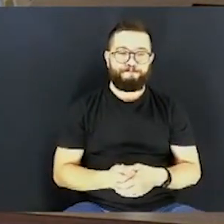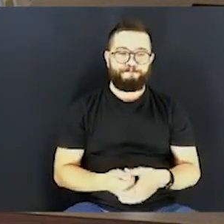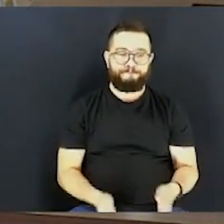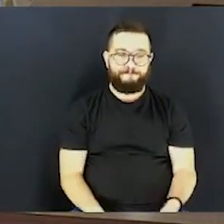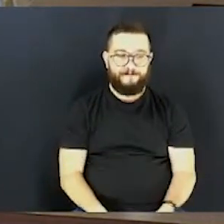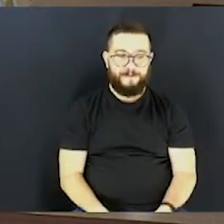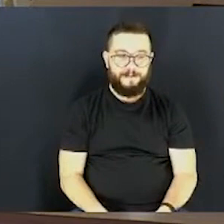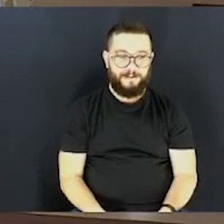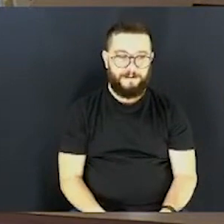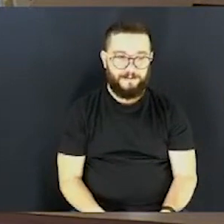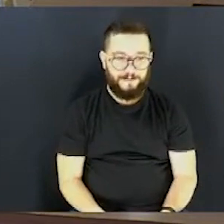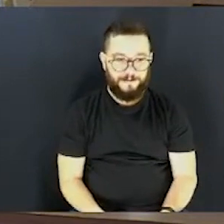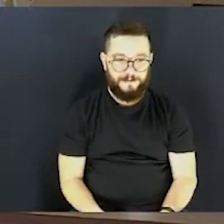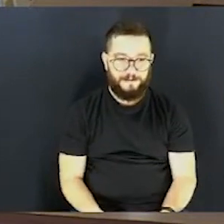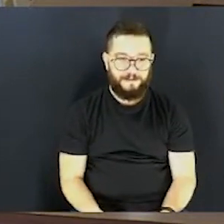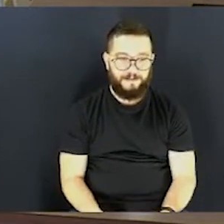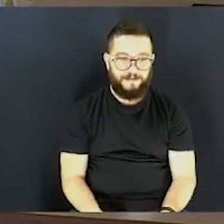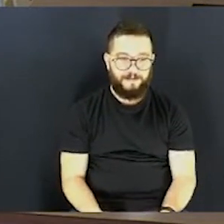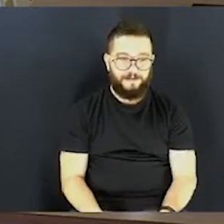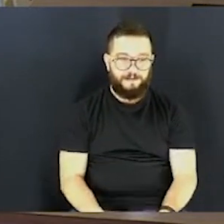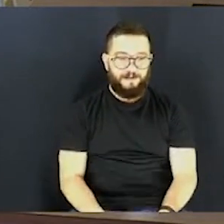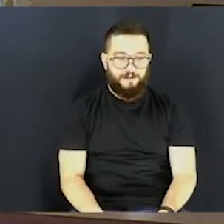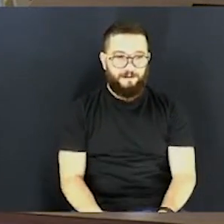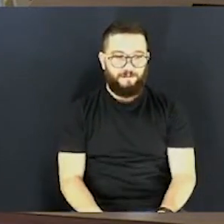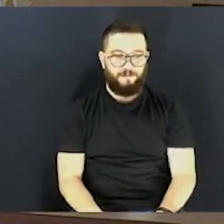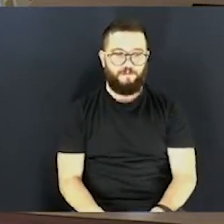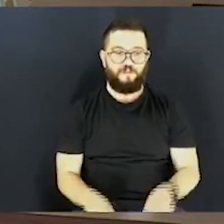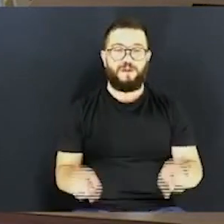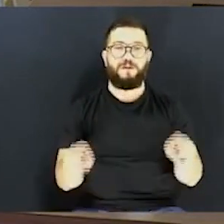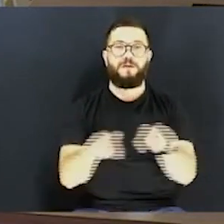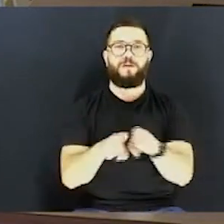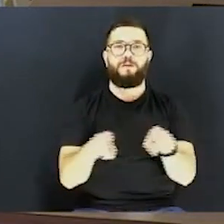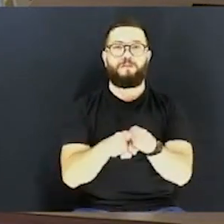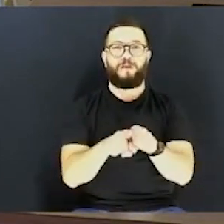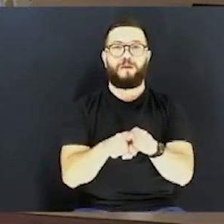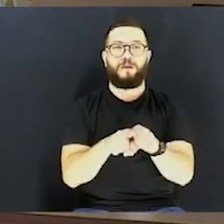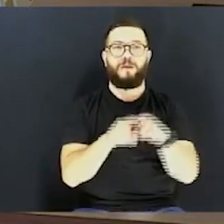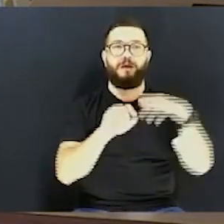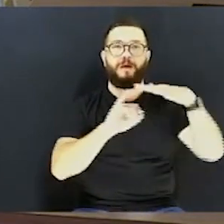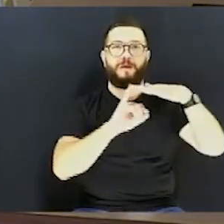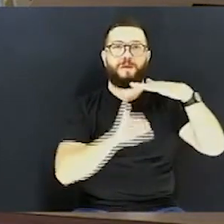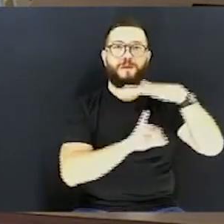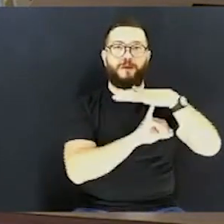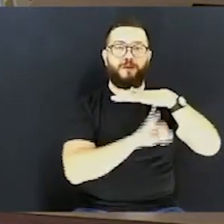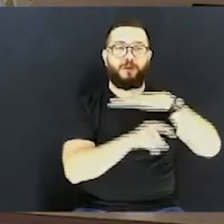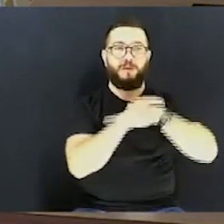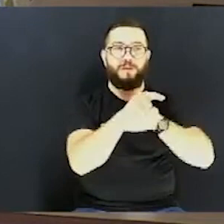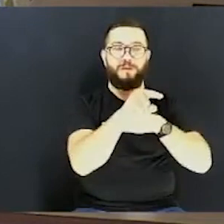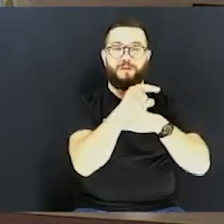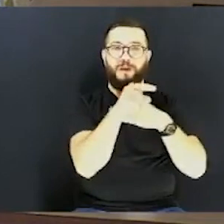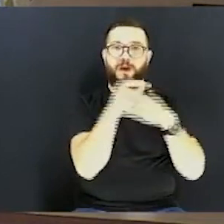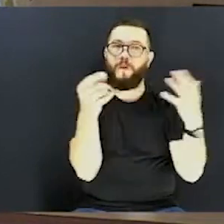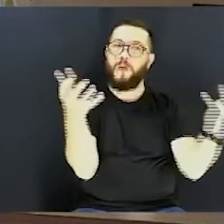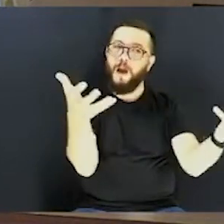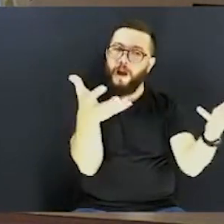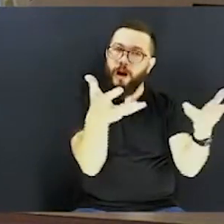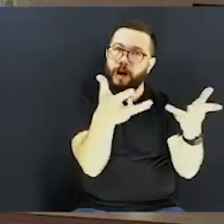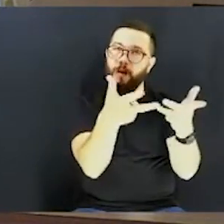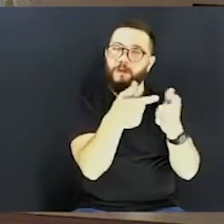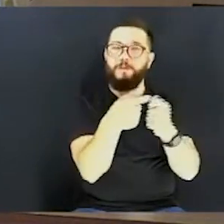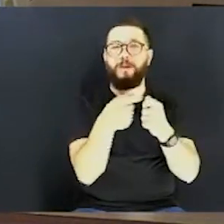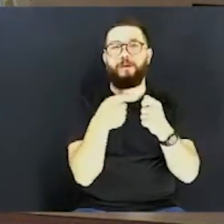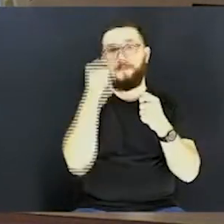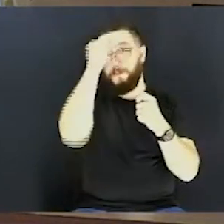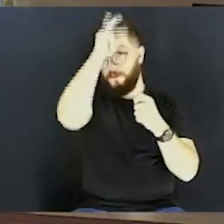de destacar é com relação às instituições de acolhimento. A prefeitura traz nesse plano, a prefeitura em parceria com o vereador